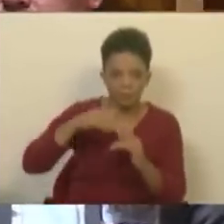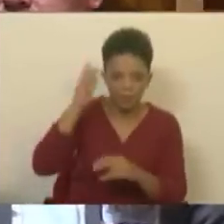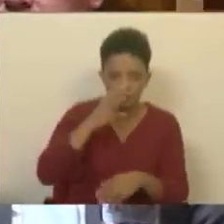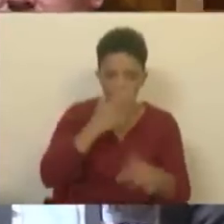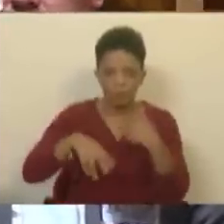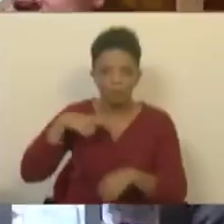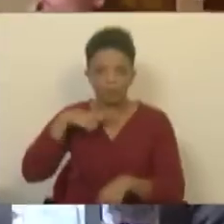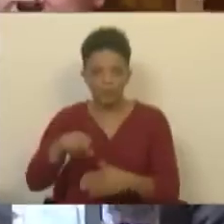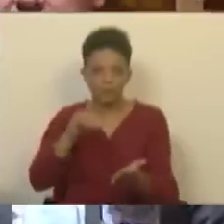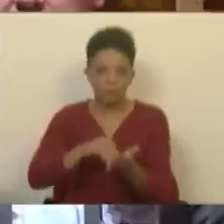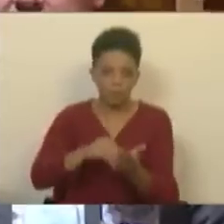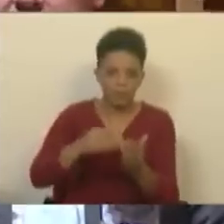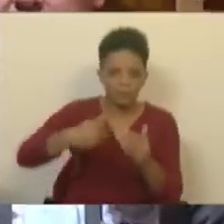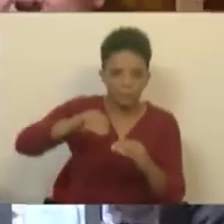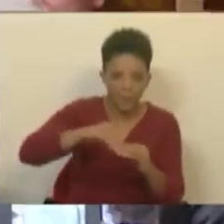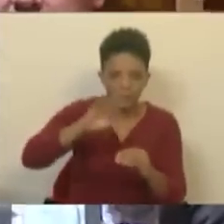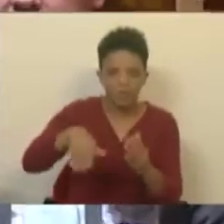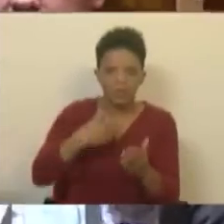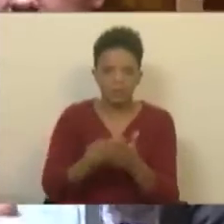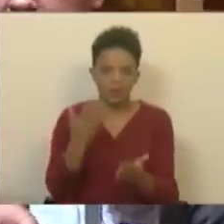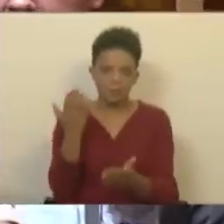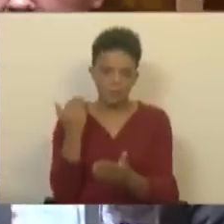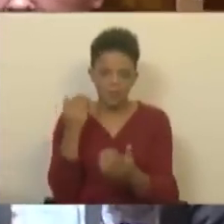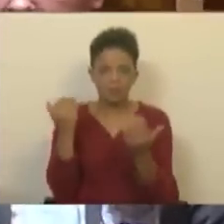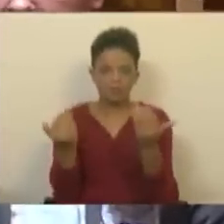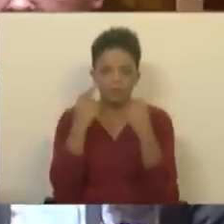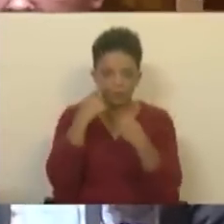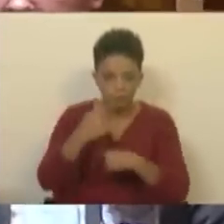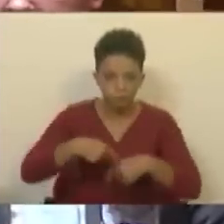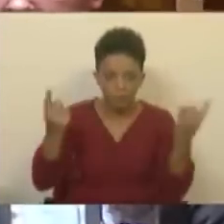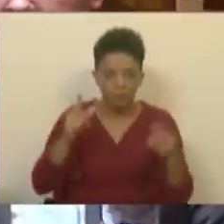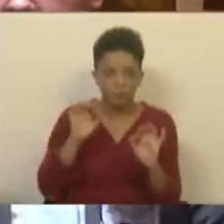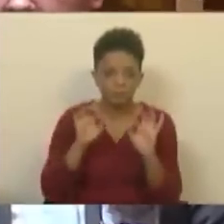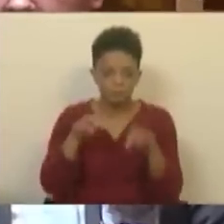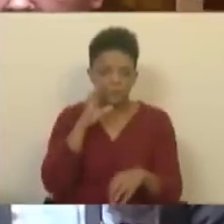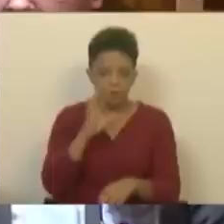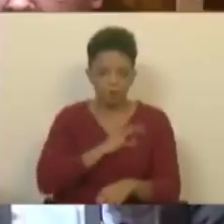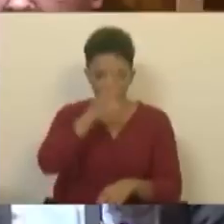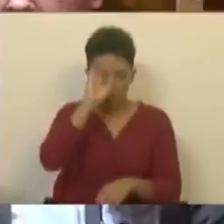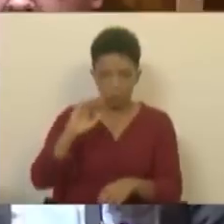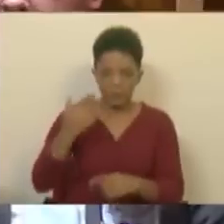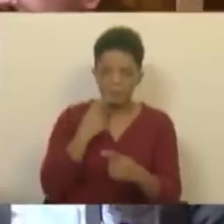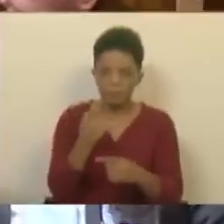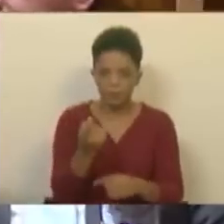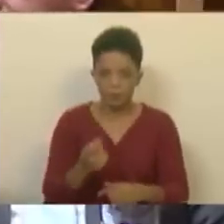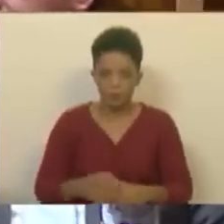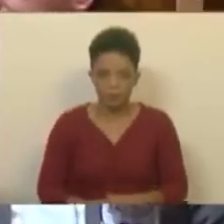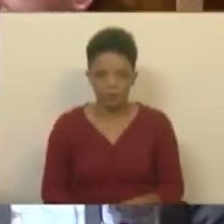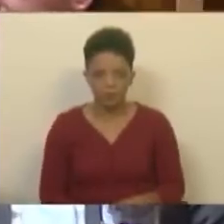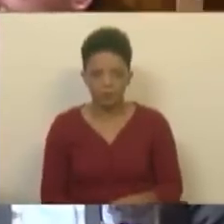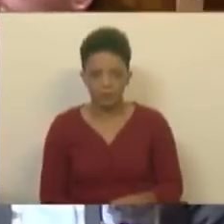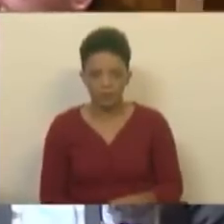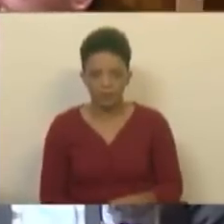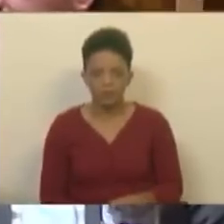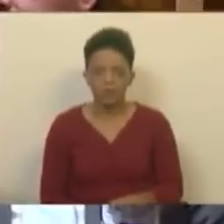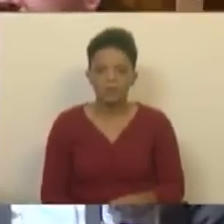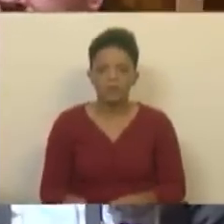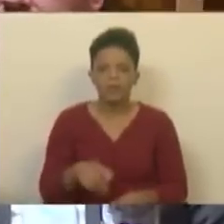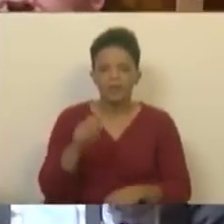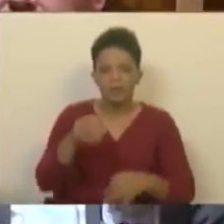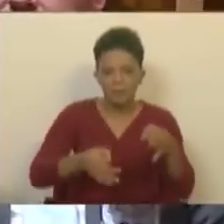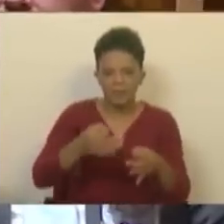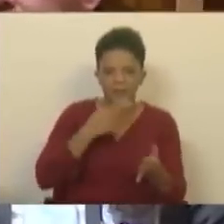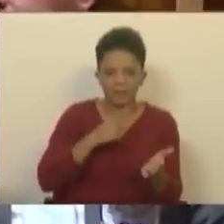população portuguesa está mais pobre e a ficar para trás são notícias que tem saído e para terminar isto pergunto no polígrafo e o seguinte